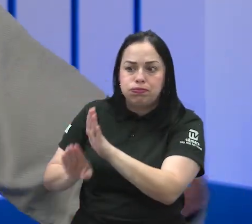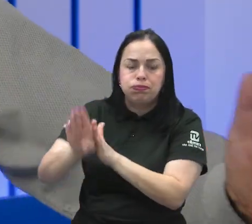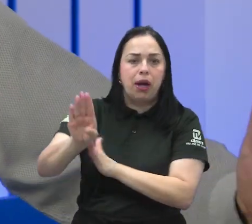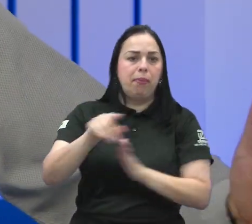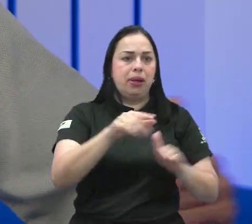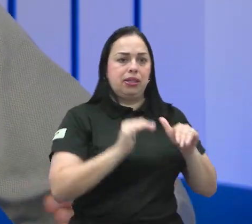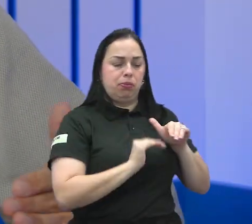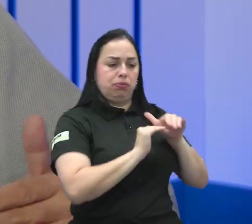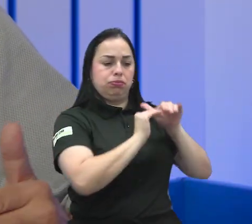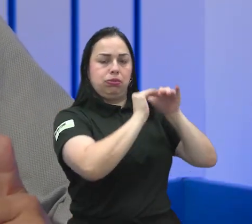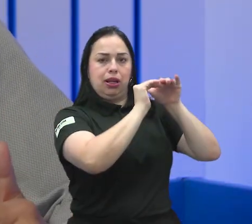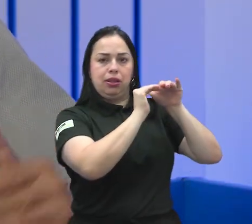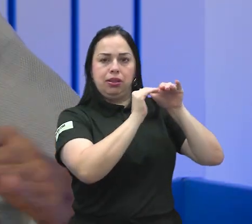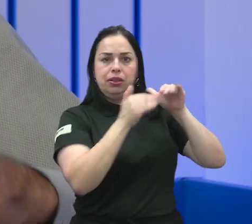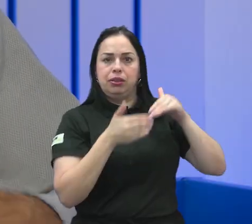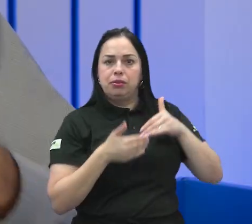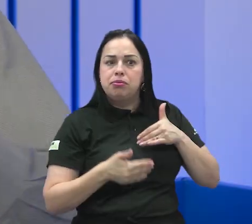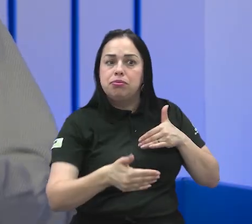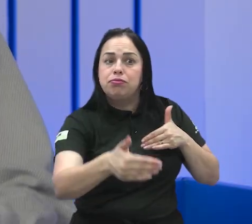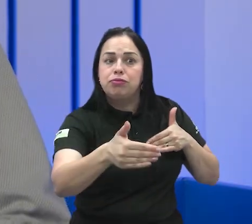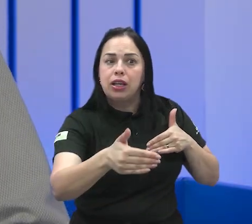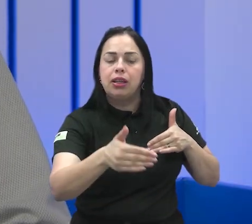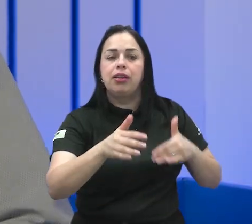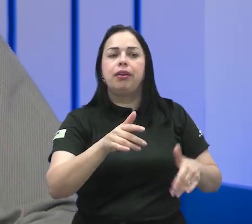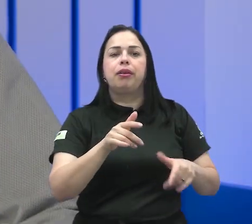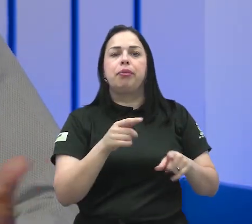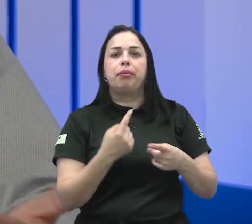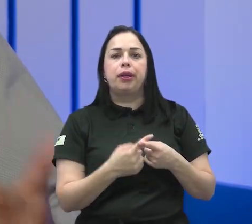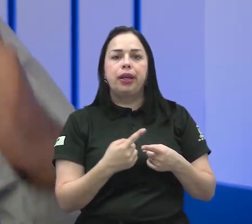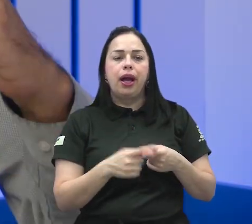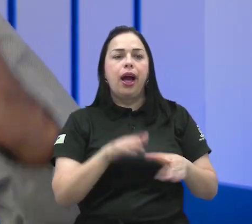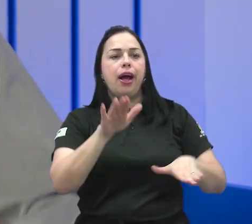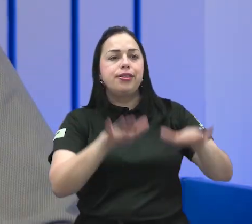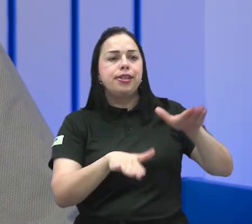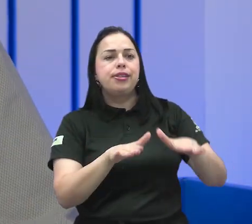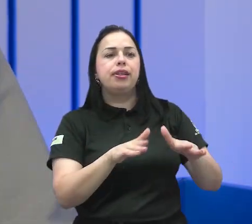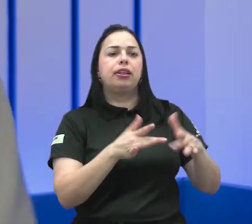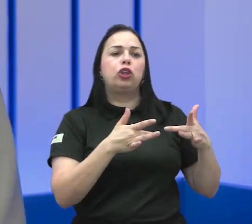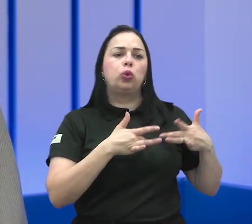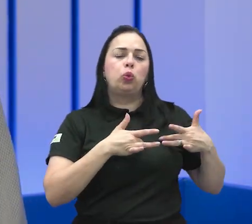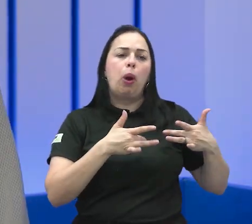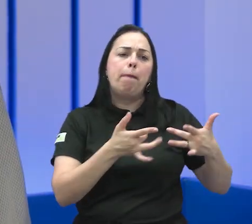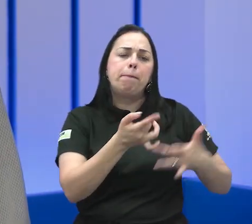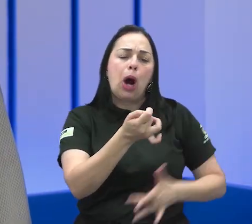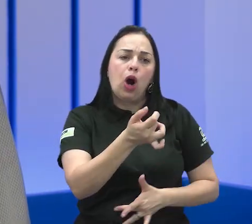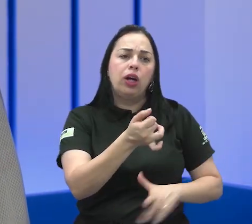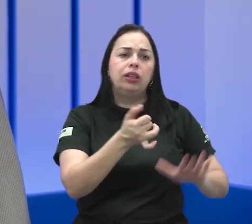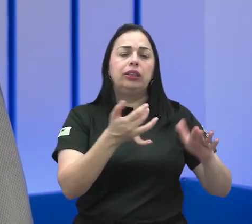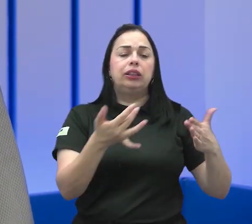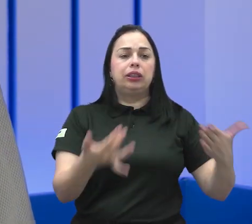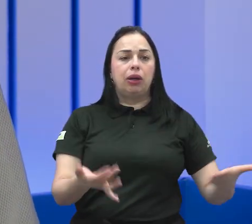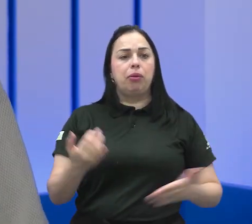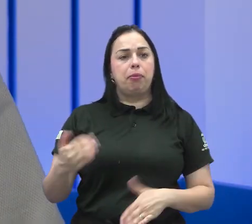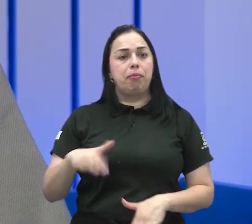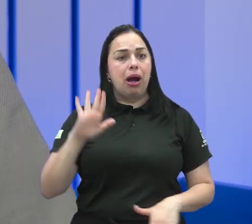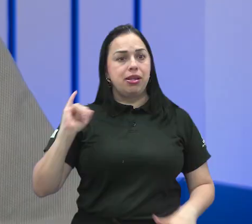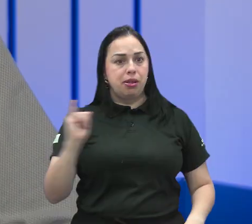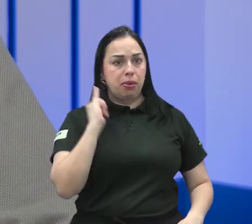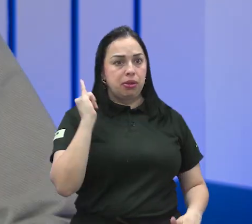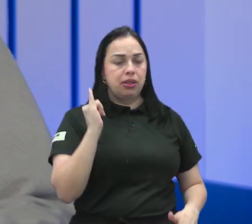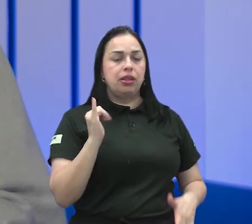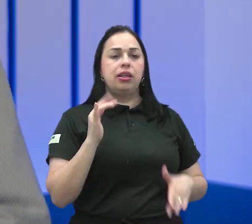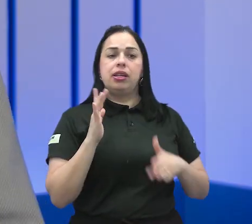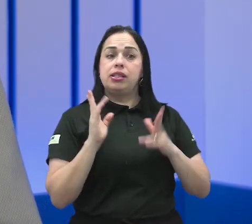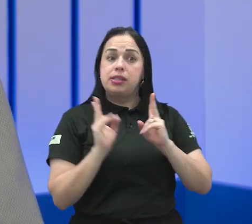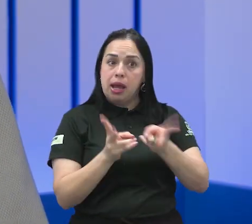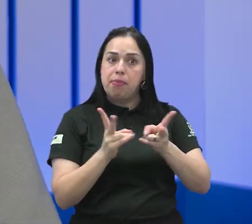ter aquele estoque de vários dias, mesmo se aquele número de doadores daquela semana diminuir. Então, o importante é que as pessoas